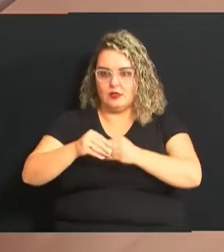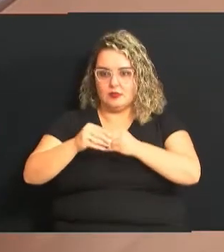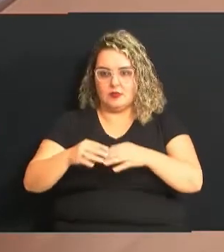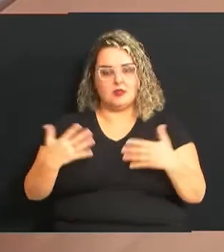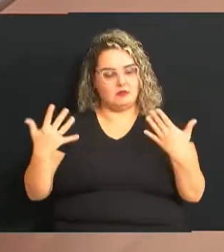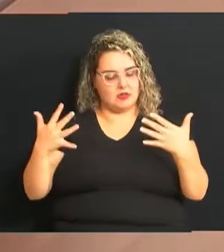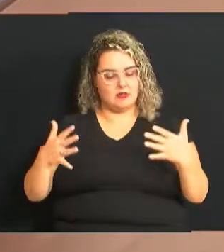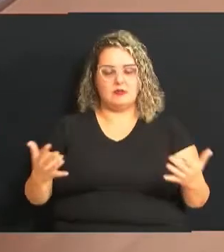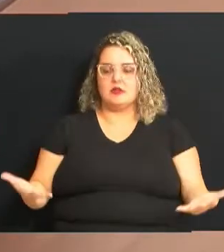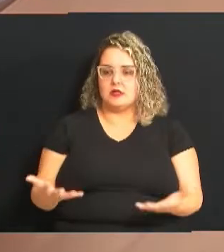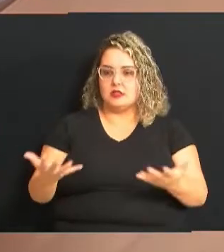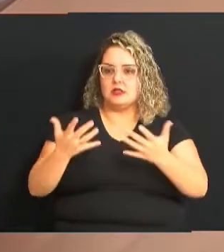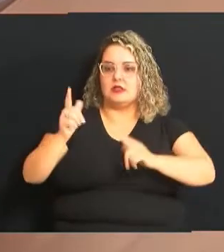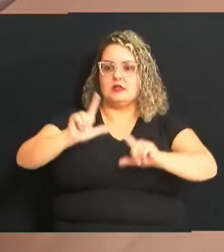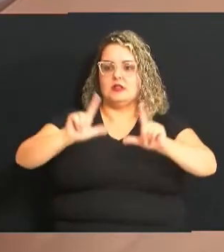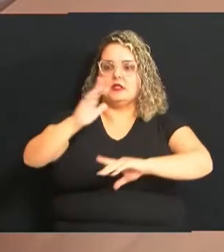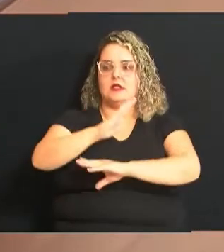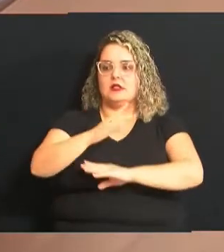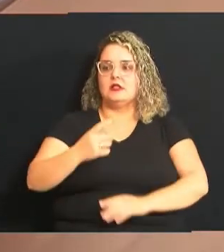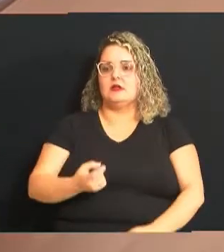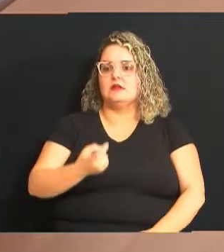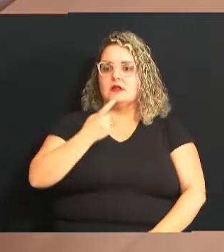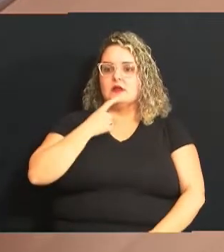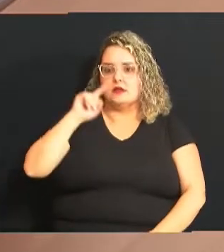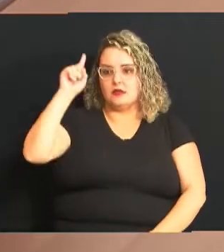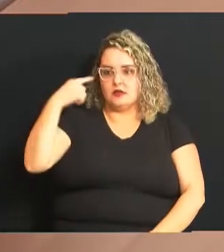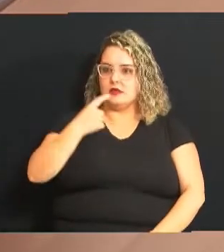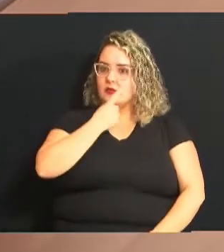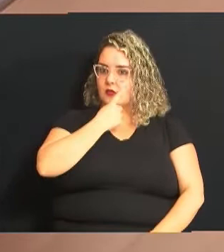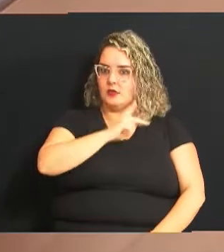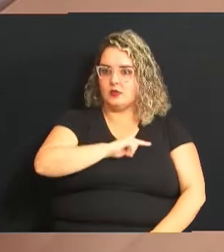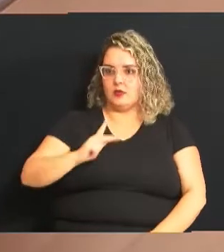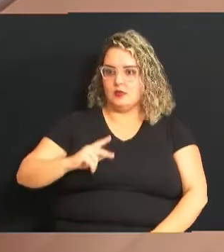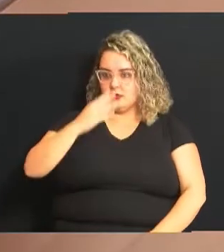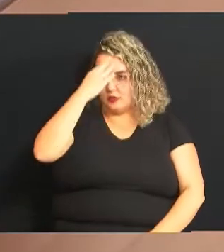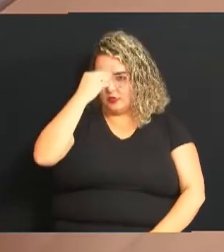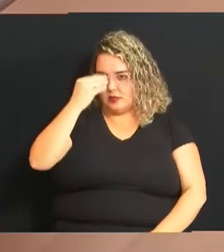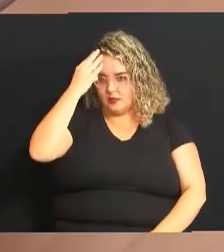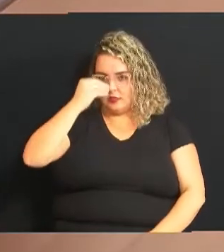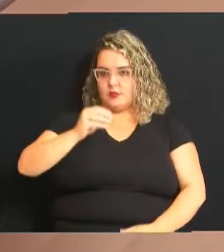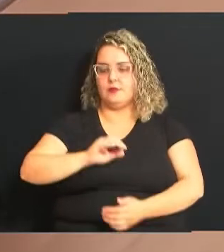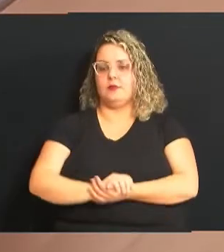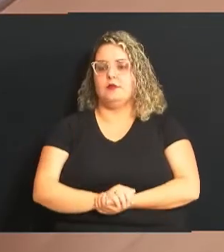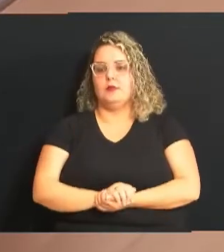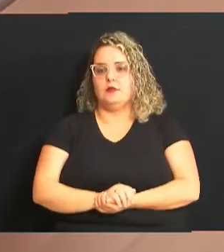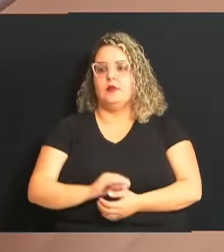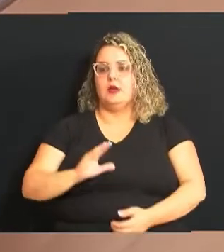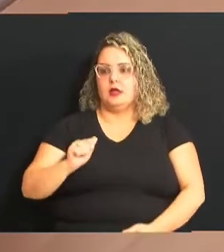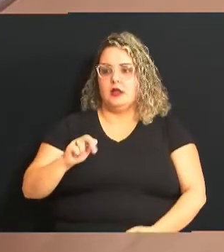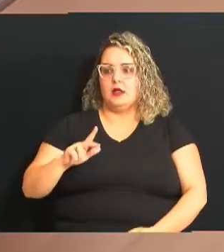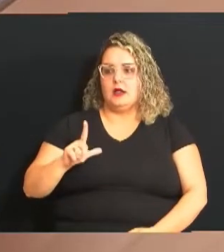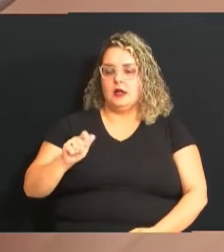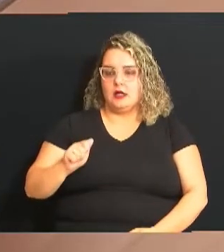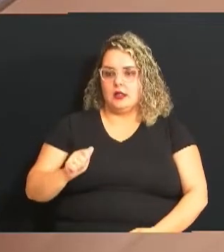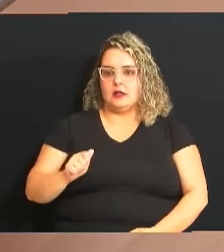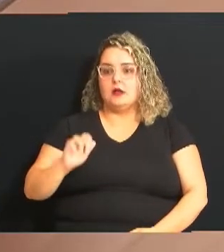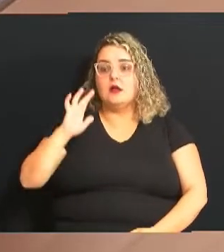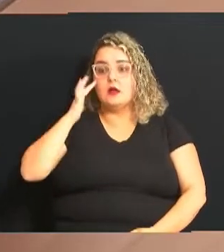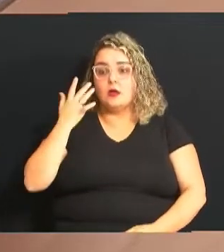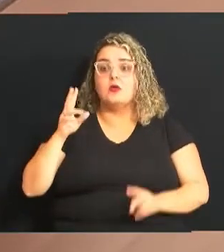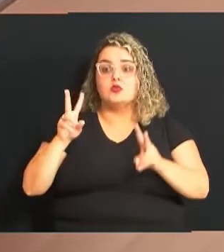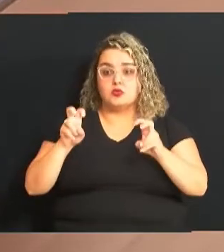Câmara, cumprimentar a Mina, o presidente da comissão Jair da Farmácia, a Carla. Eu acho que esse é um